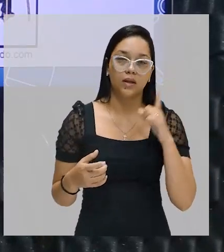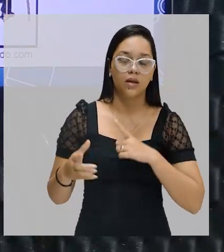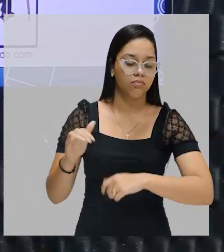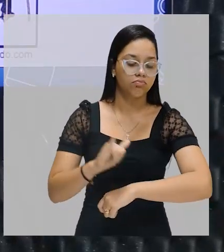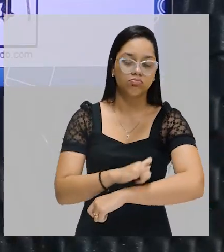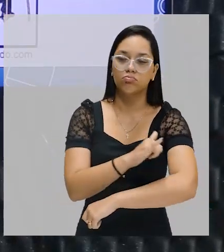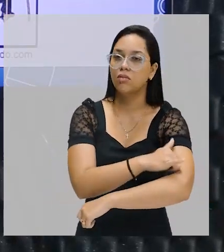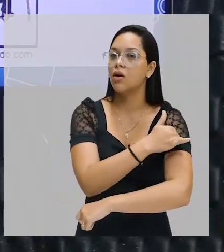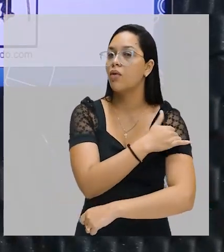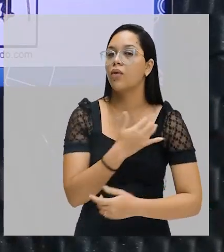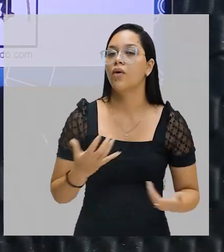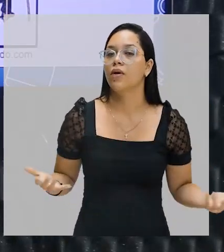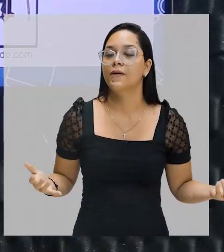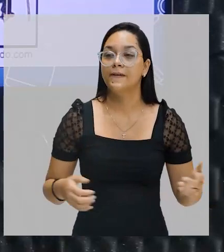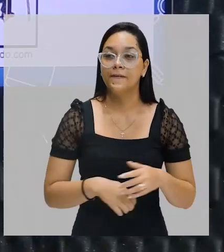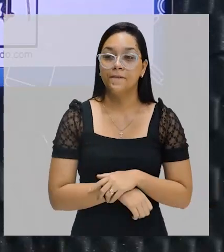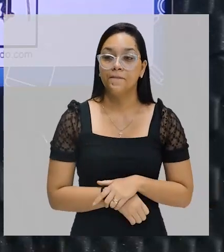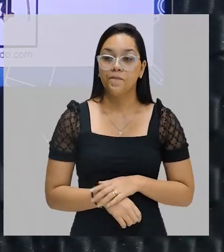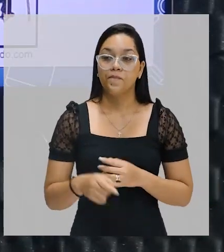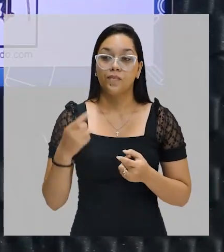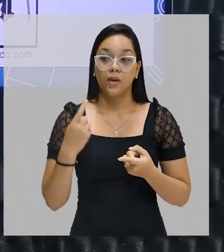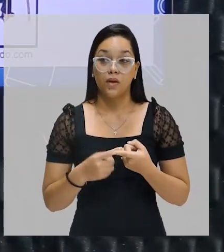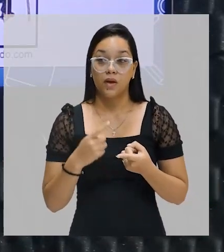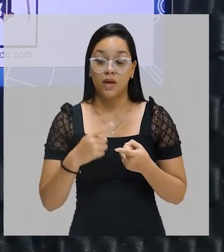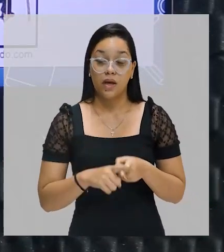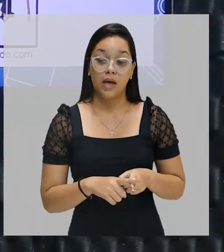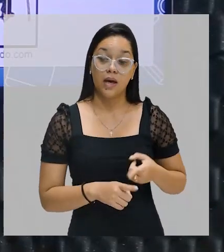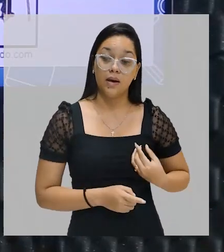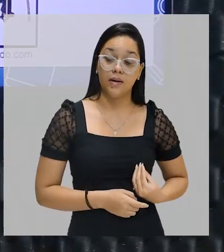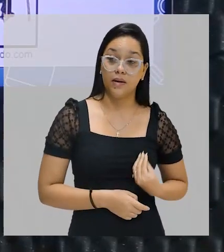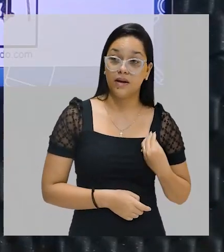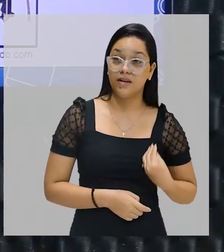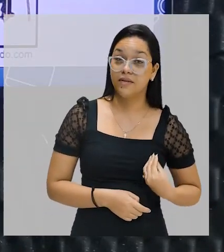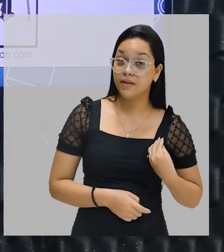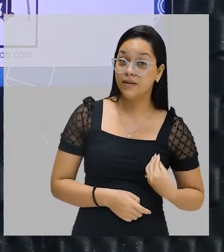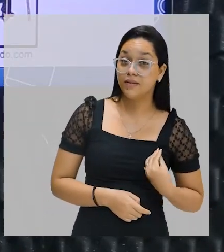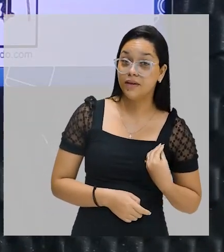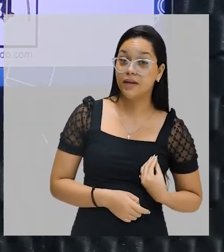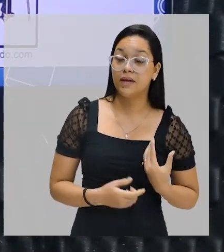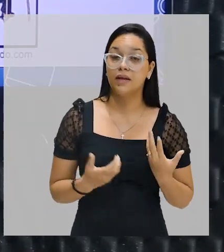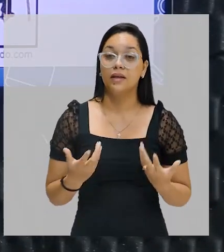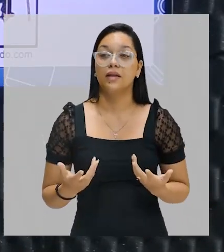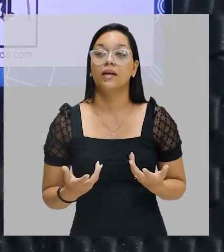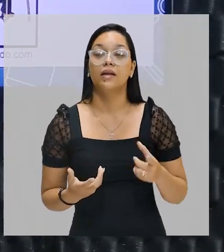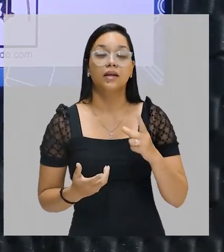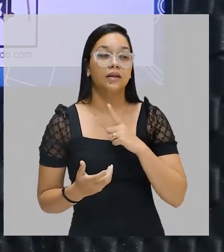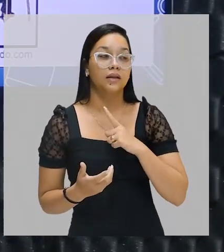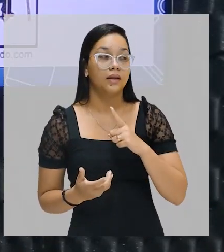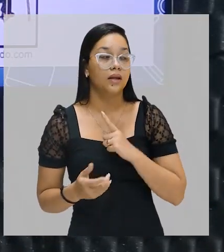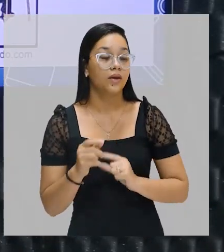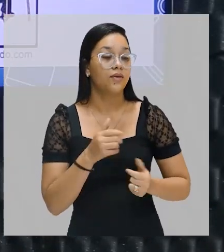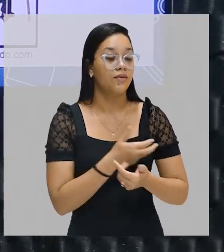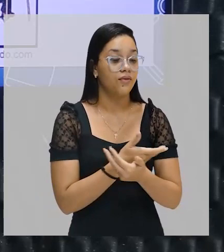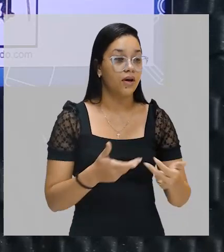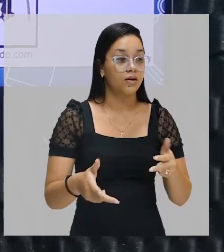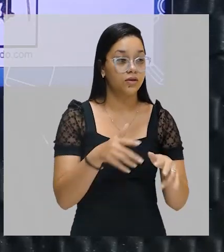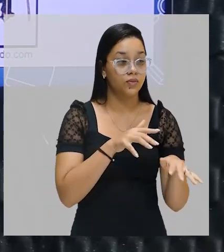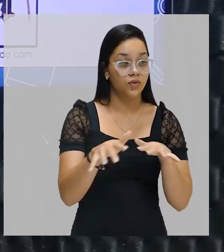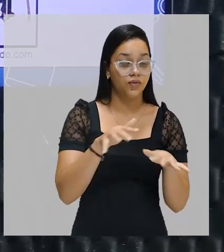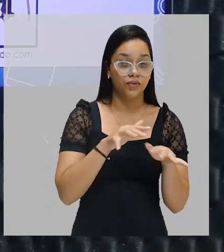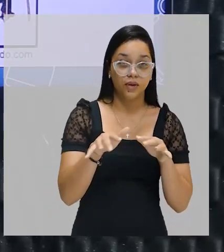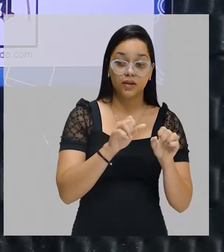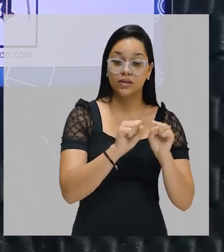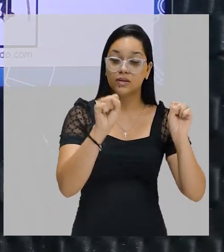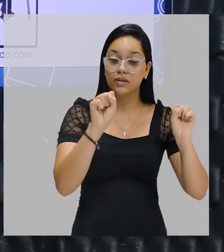excesso de gordura corporal? Porque para sobreviver, ele tinha muitos movimentos desse